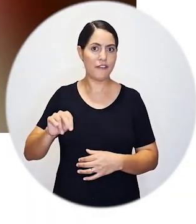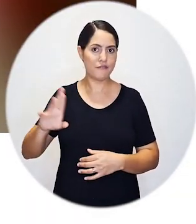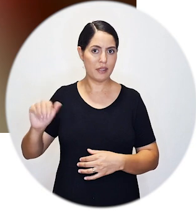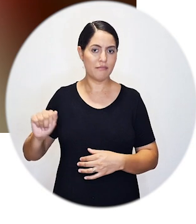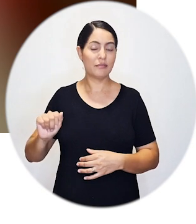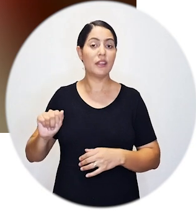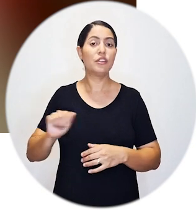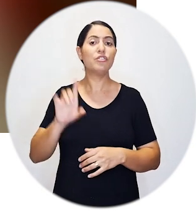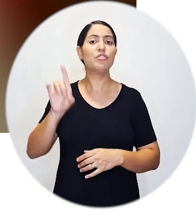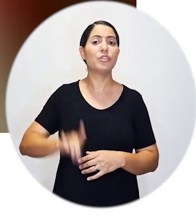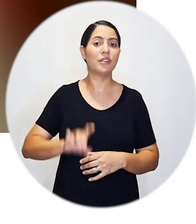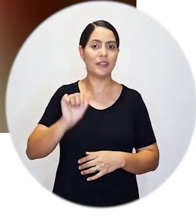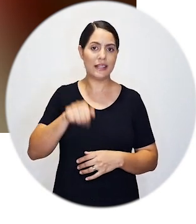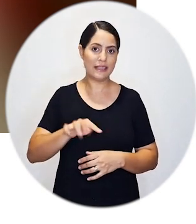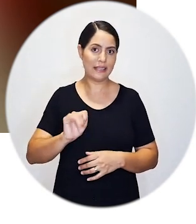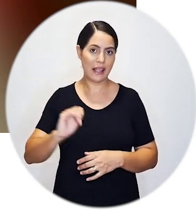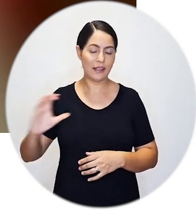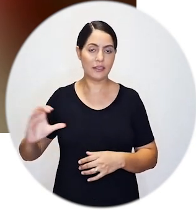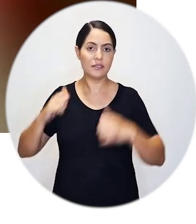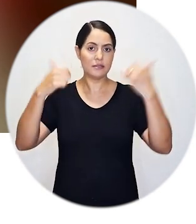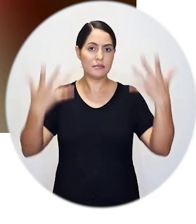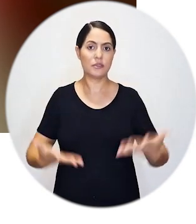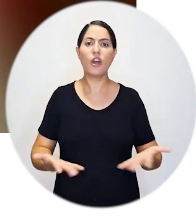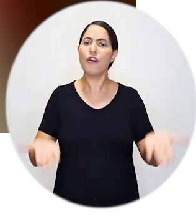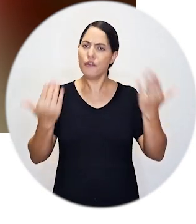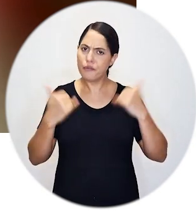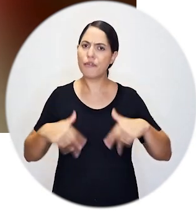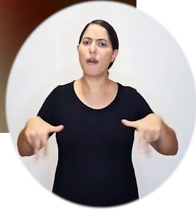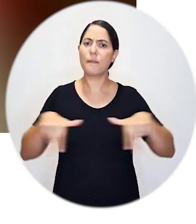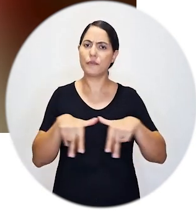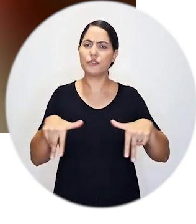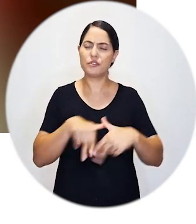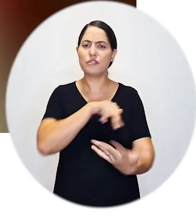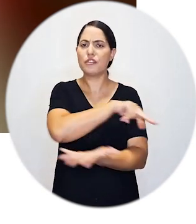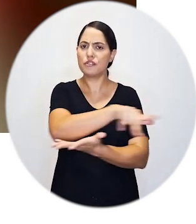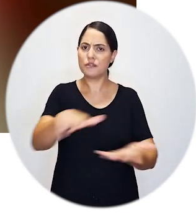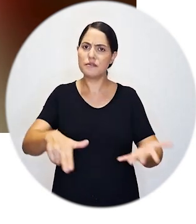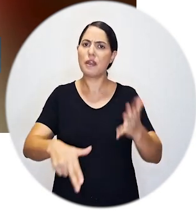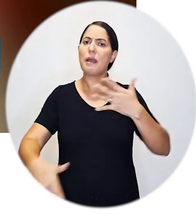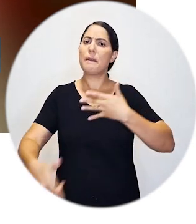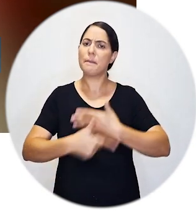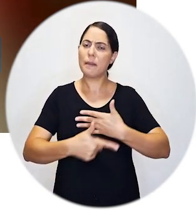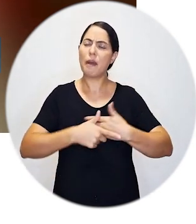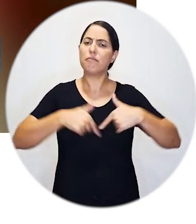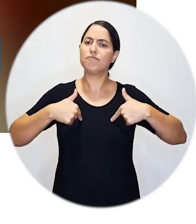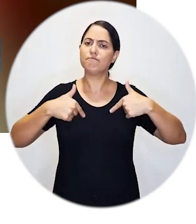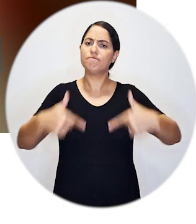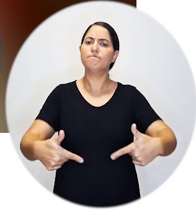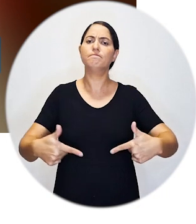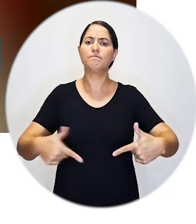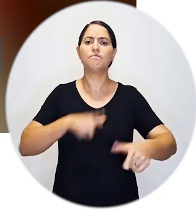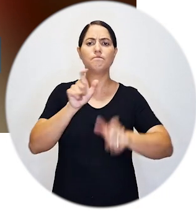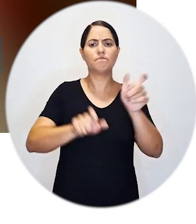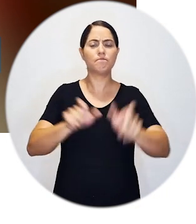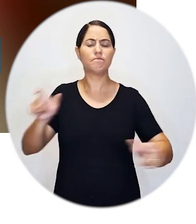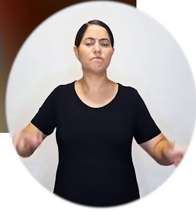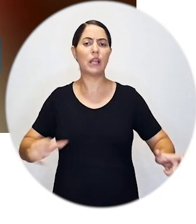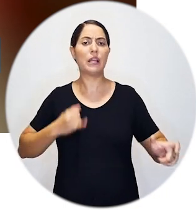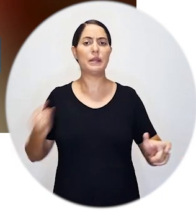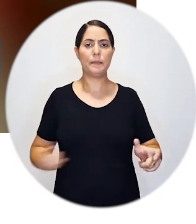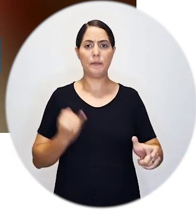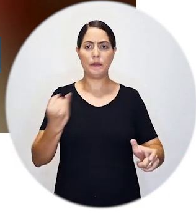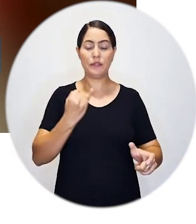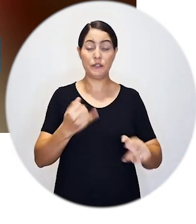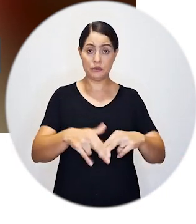Takafashi, abre aspas, vamos promover as pautas de gênero e diversidade, com isso fortalecer a infraestrutura e as pessoas que trabalham no